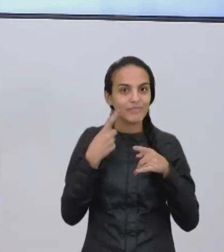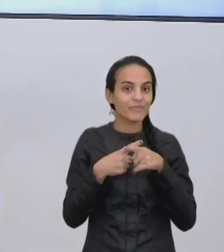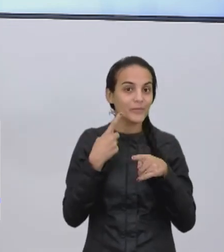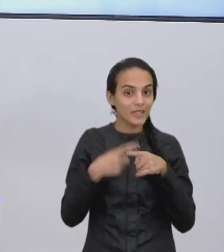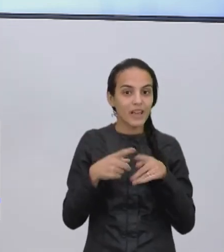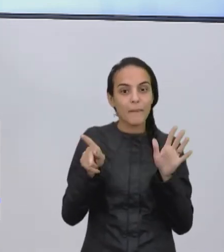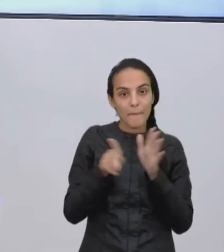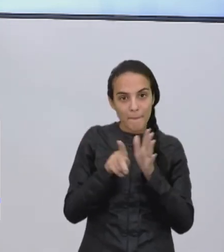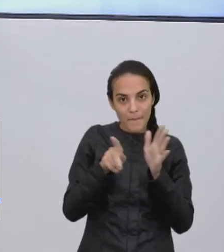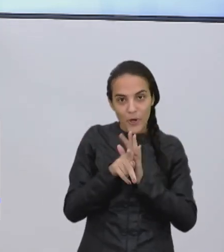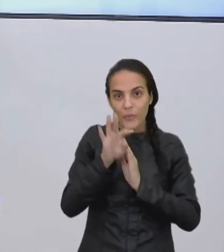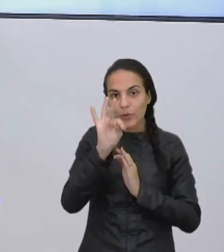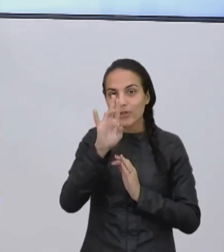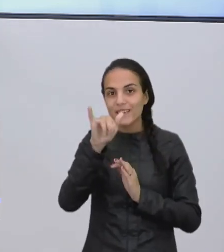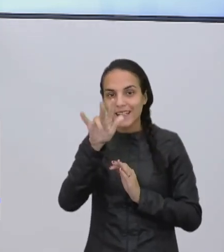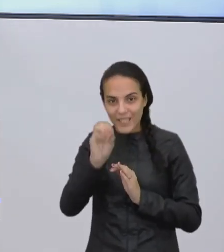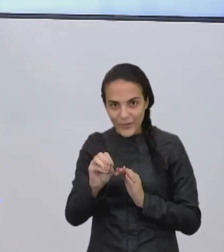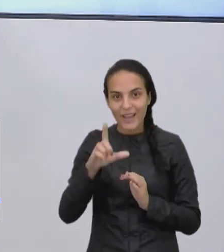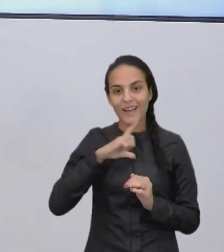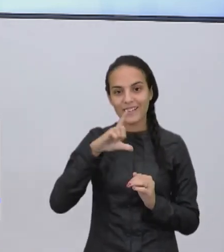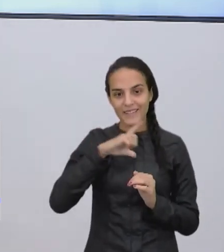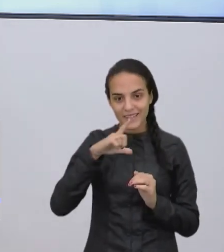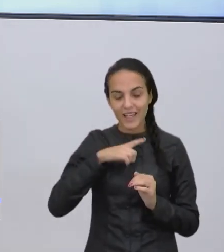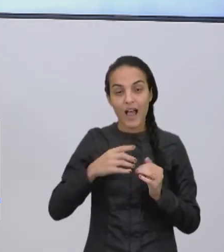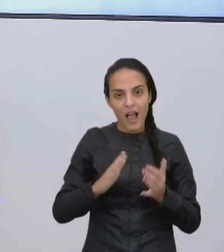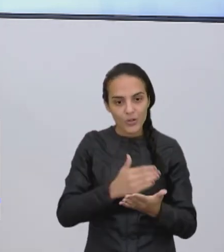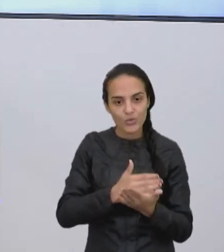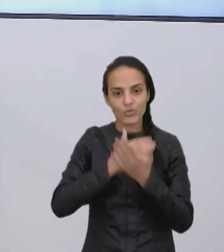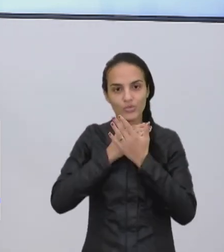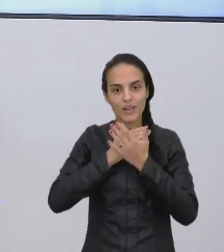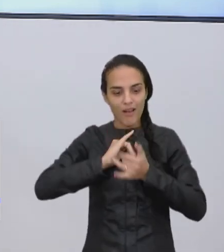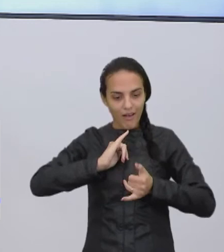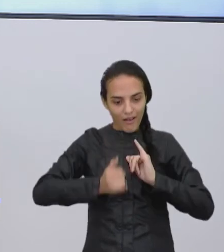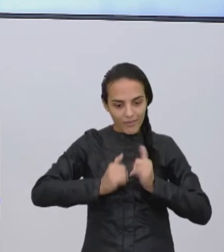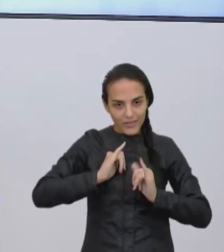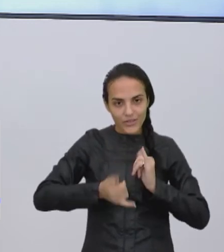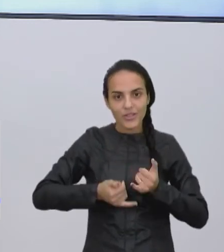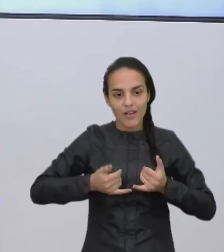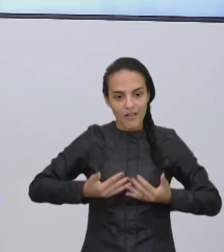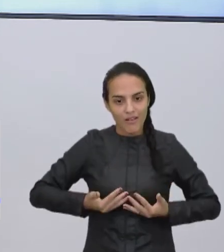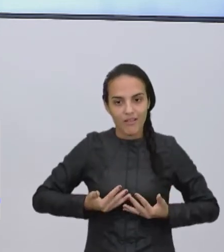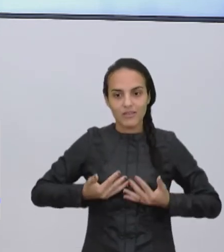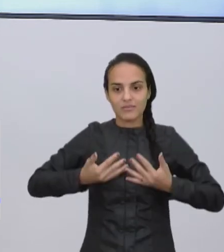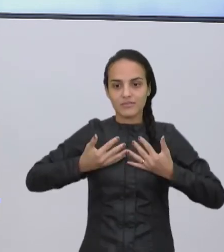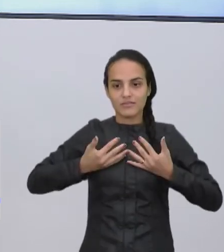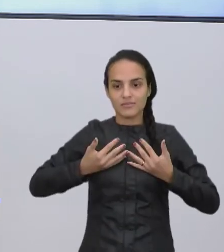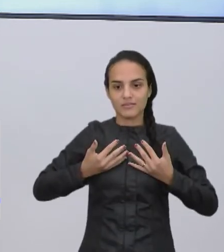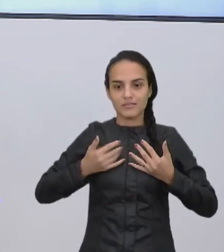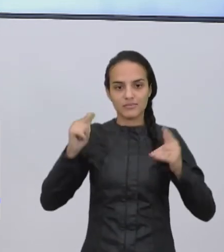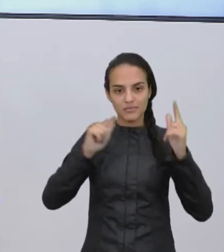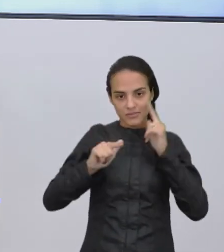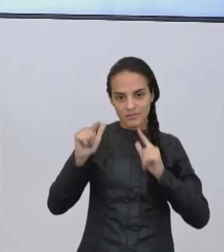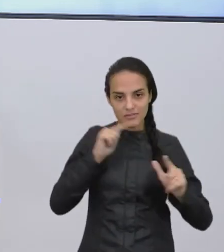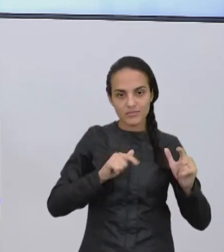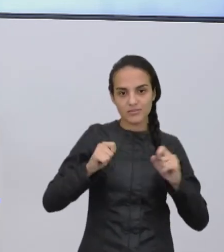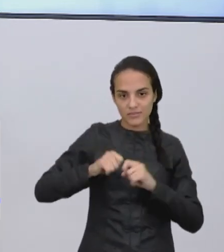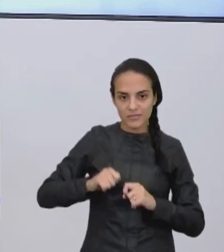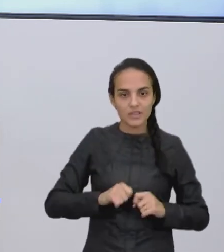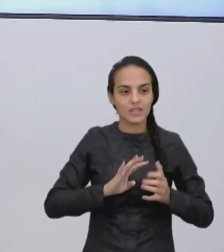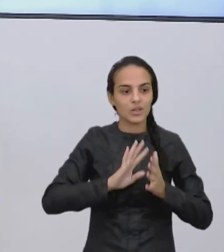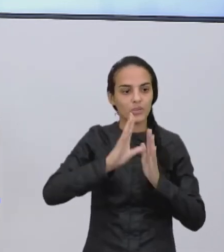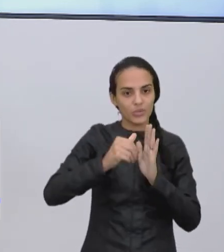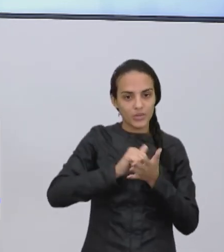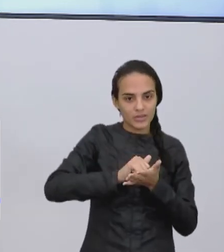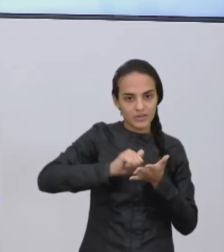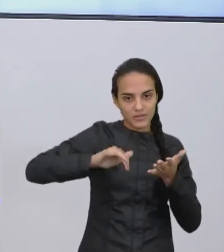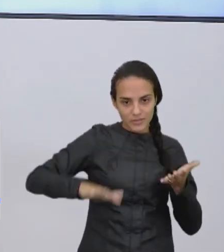Que também é um carboidrato. E esse carboidrato, você, quando se alimenta, você passa a ter energia para fazer todas as suas atividades